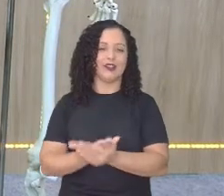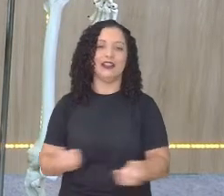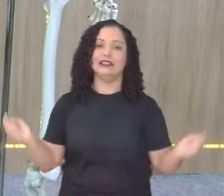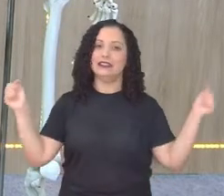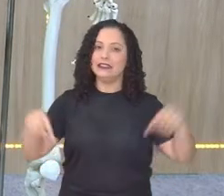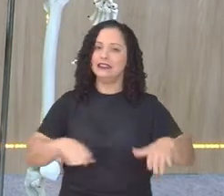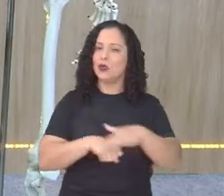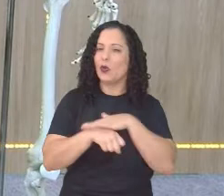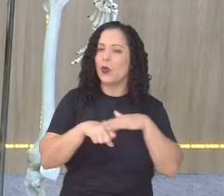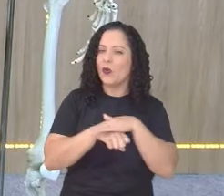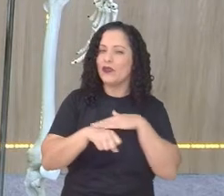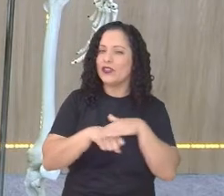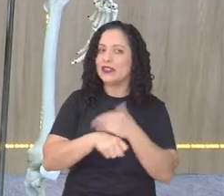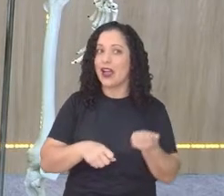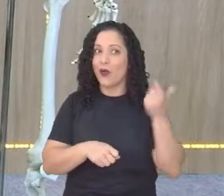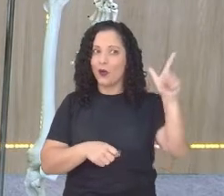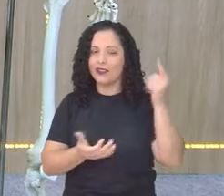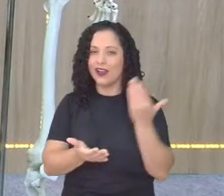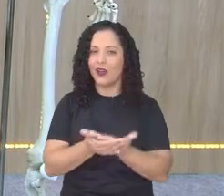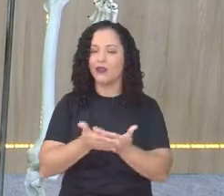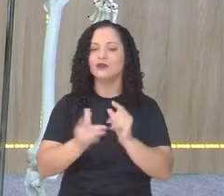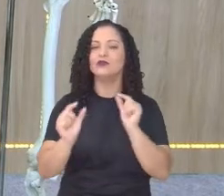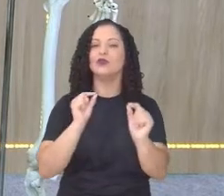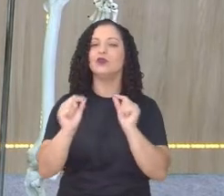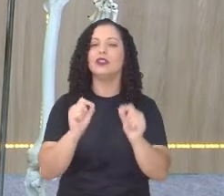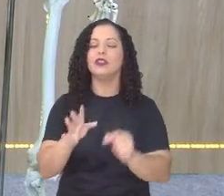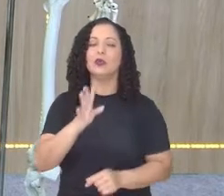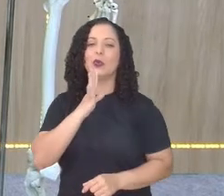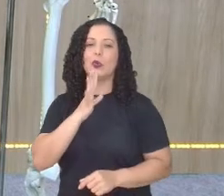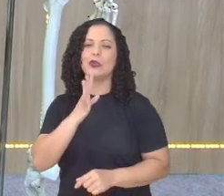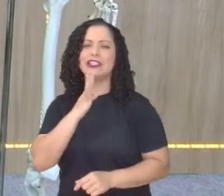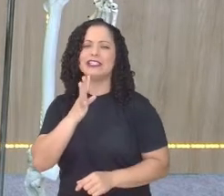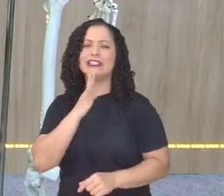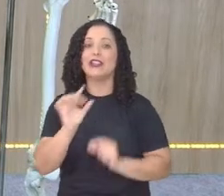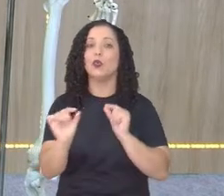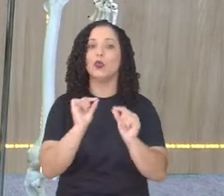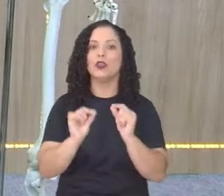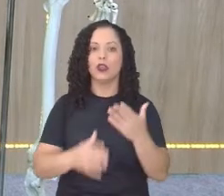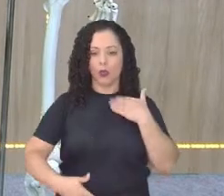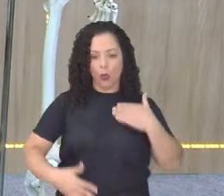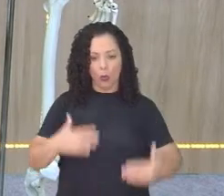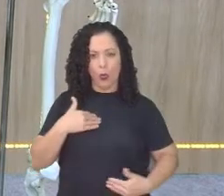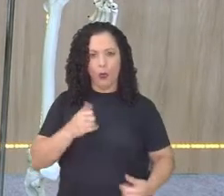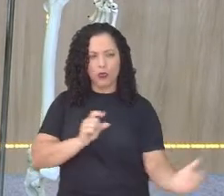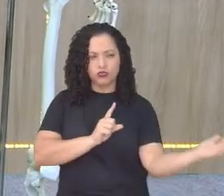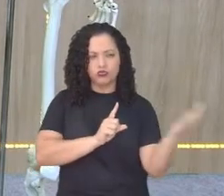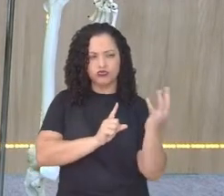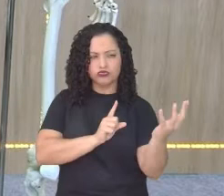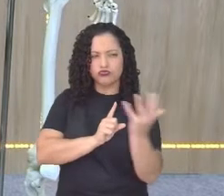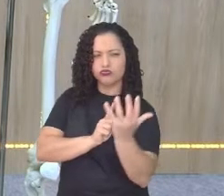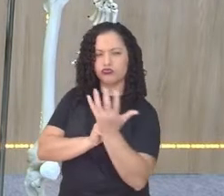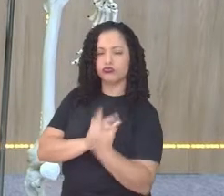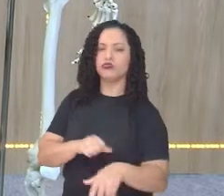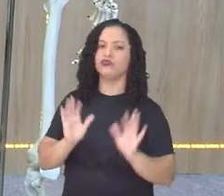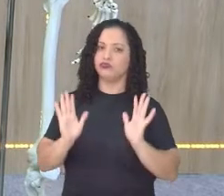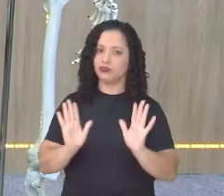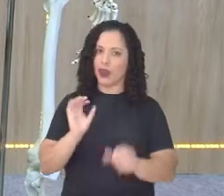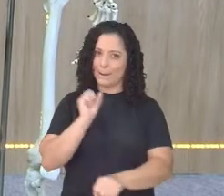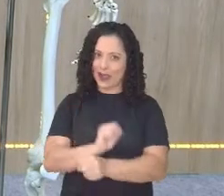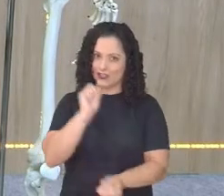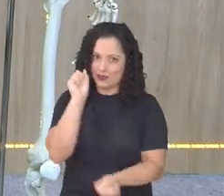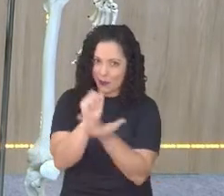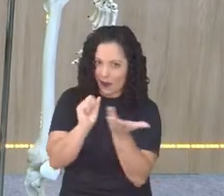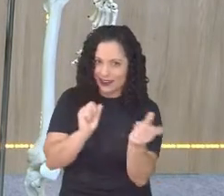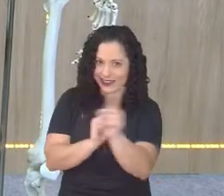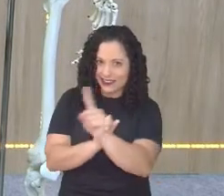vamos conversar. Na próxima aula, a gente vai começar a conhecer invasores do nosso corpo. Eu não vou dar mais nenhum spoilerzinho, não. Mas